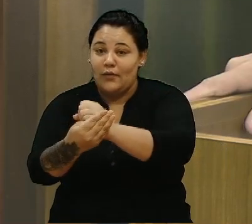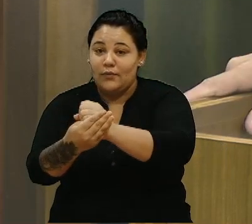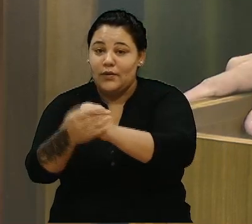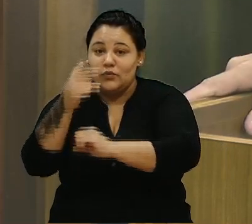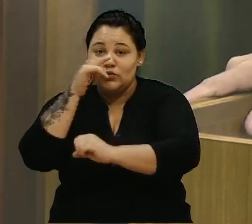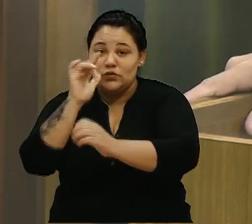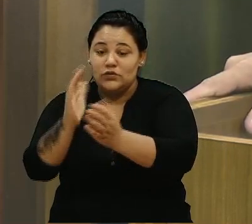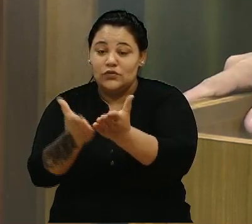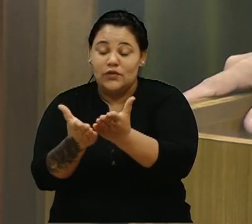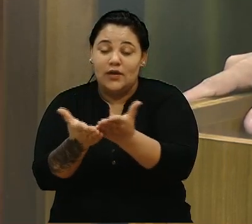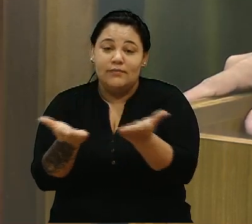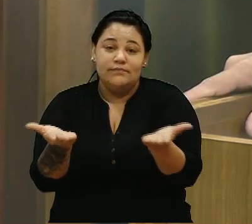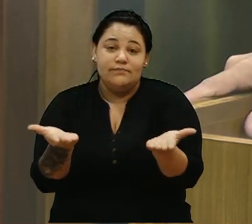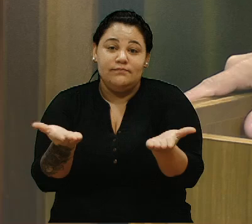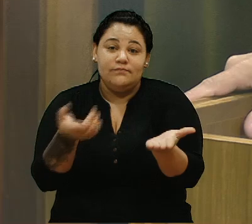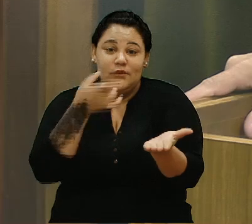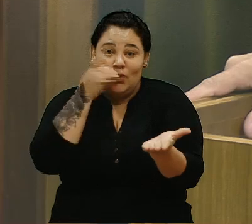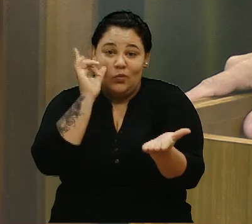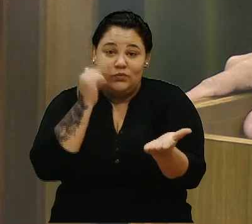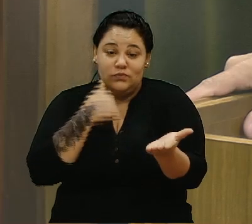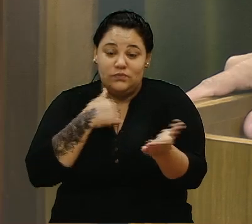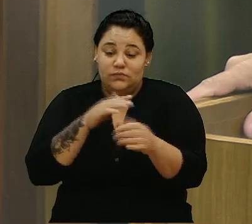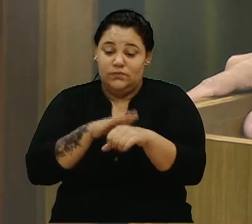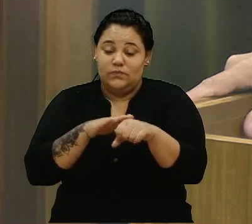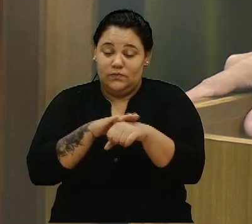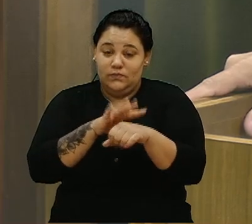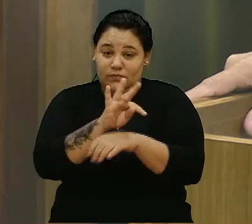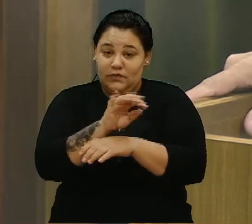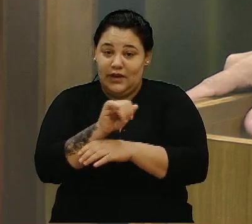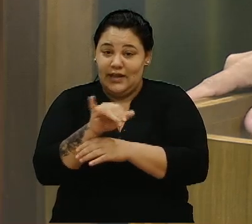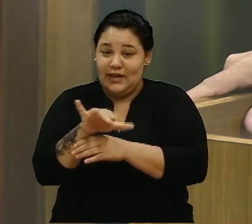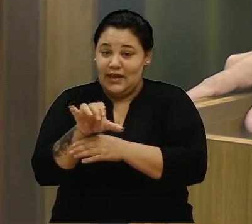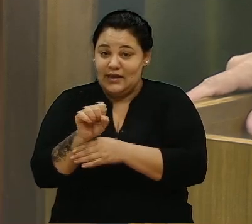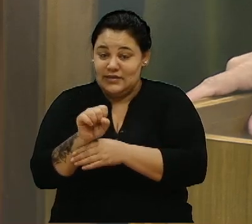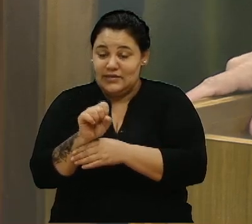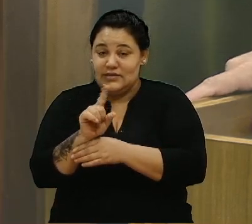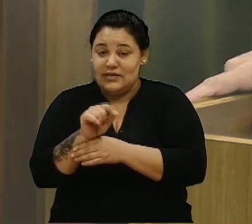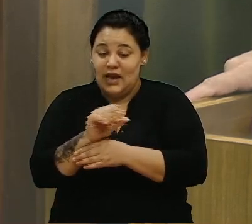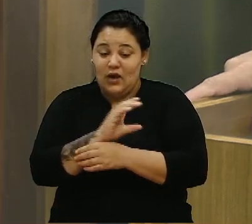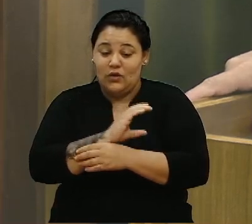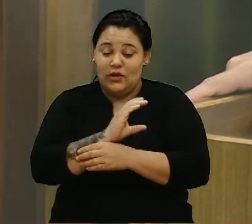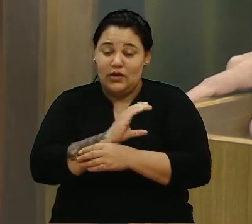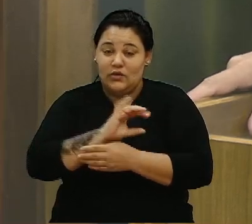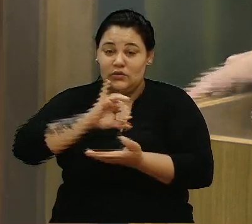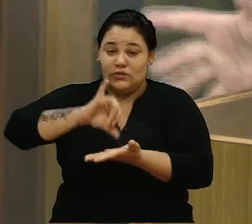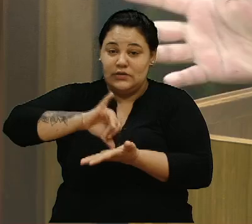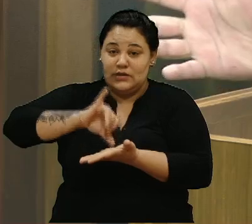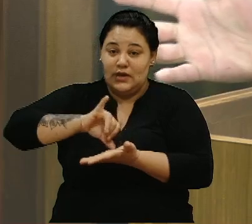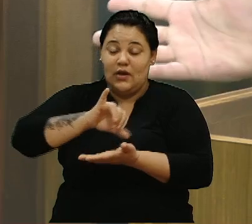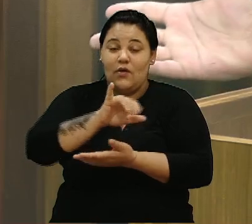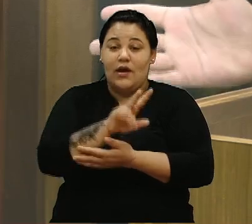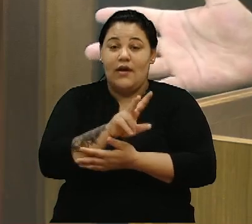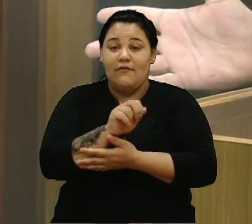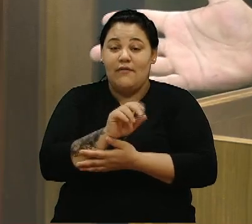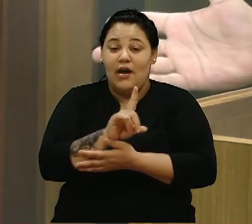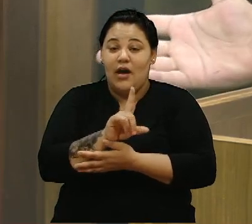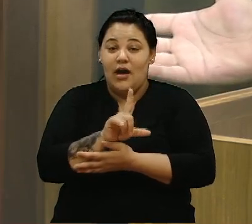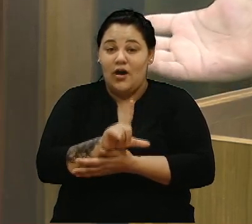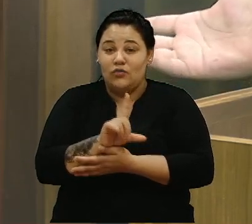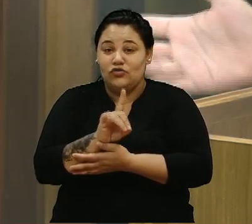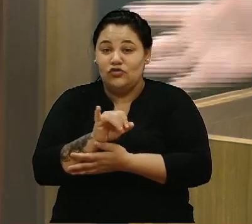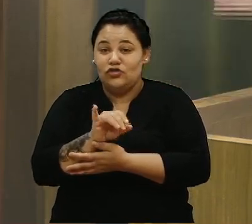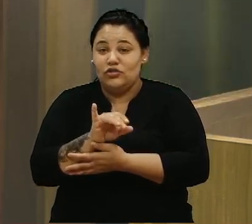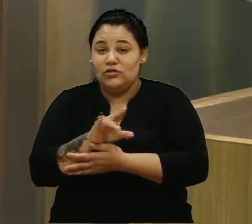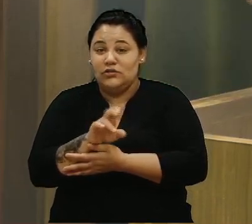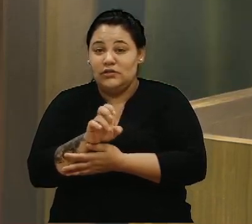E não tem o que fazer. Ontem eu conversava com a Thaís, que é a coordenadora da central da rede estadual, e a Valdirene da rede municipal.